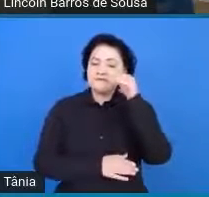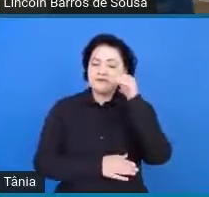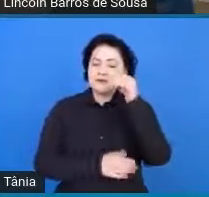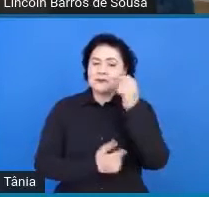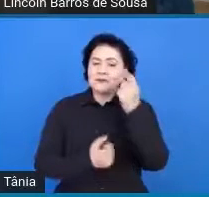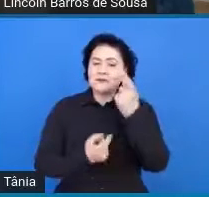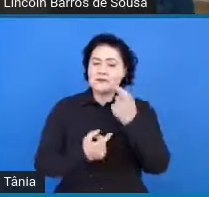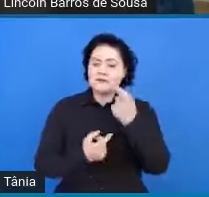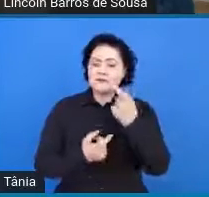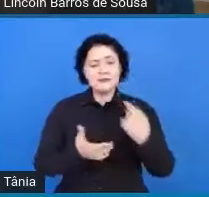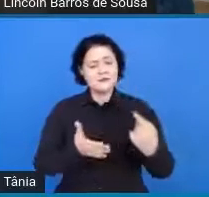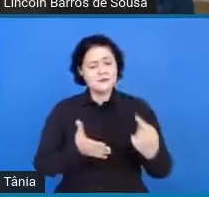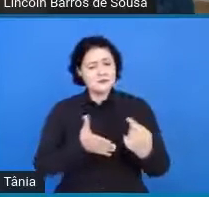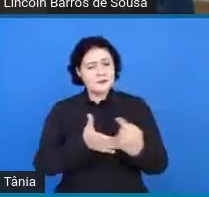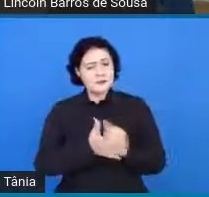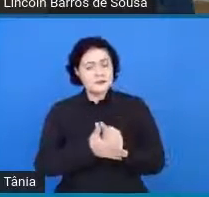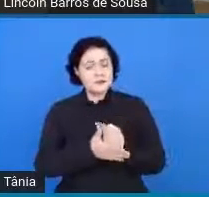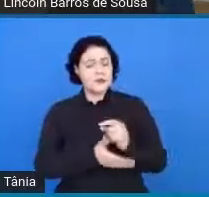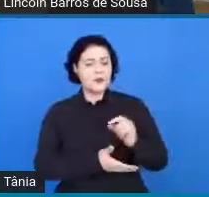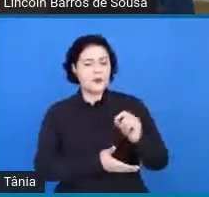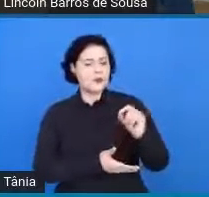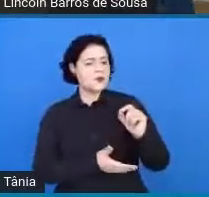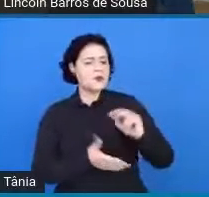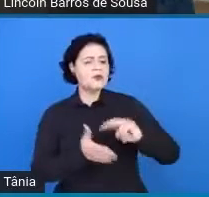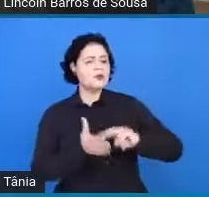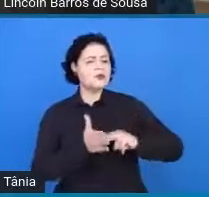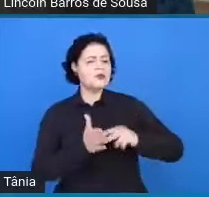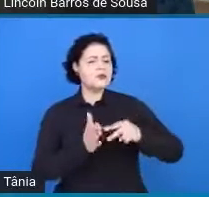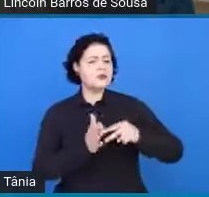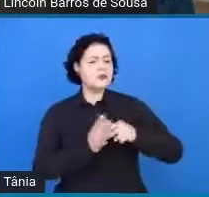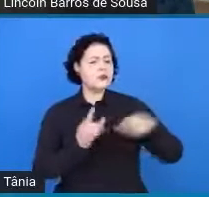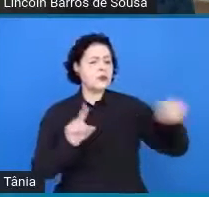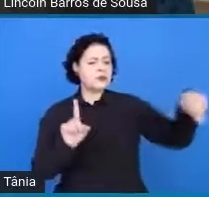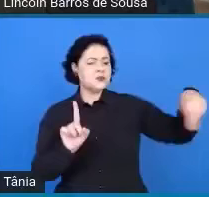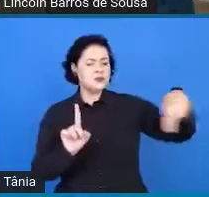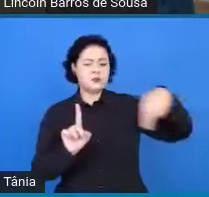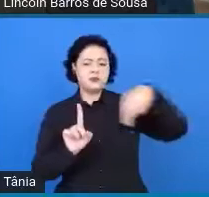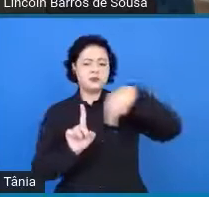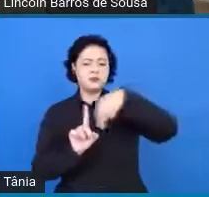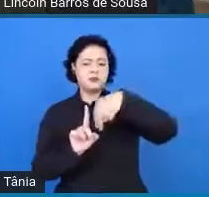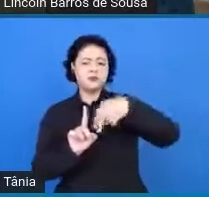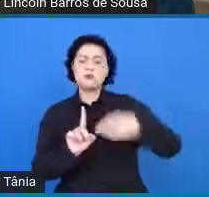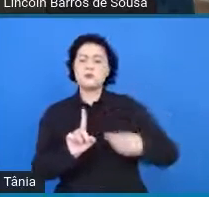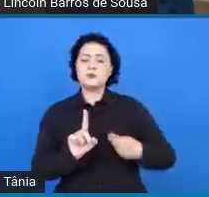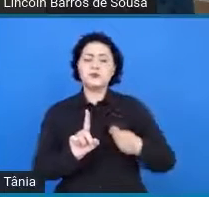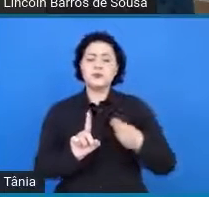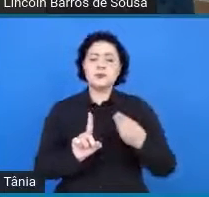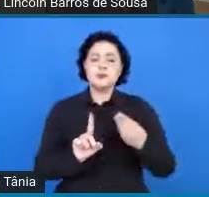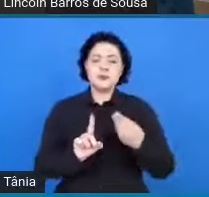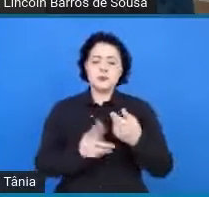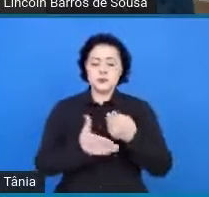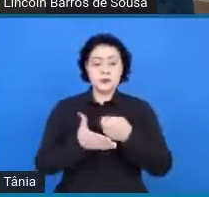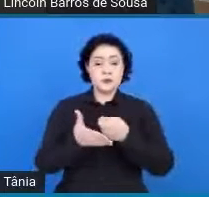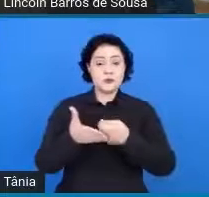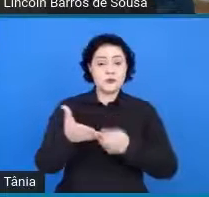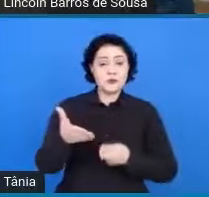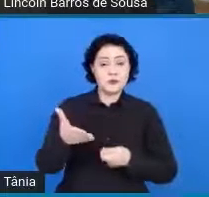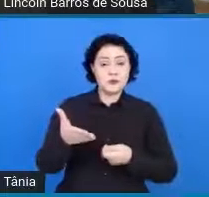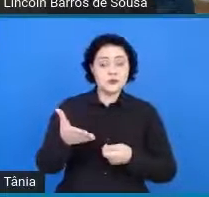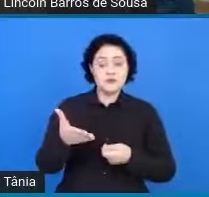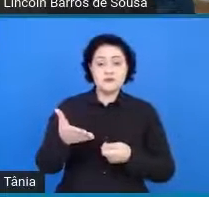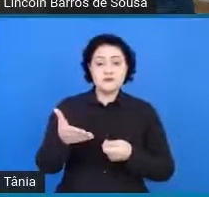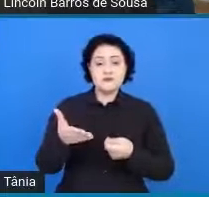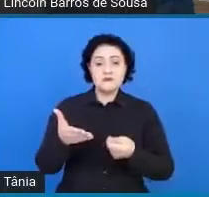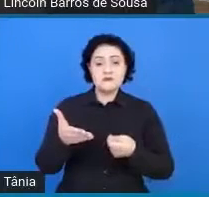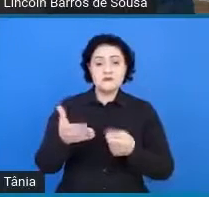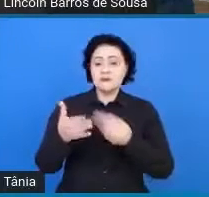nos perguntam o que é o tal do mentor espiritual como é que estão escritos os